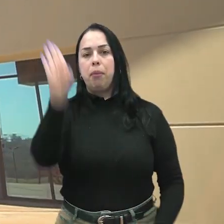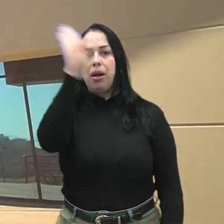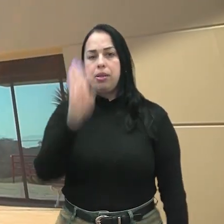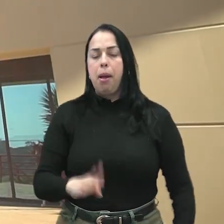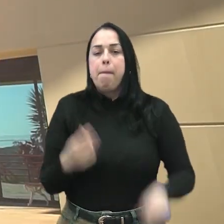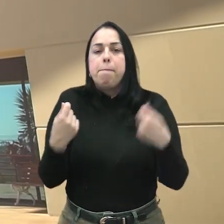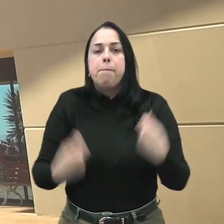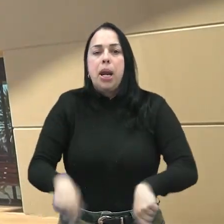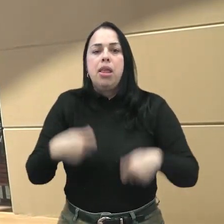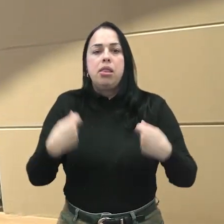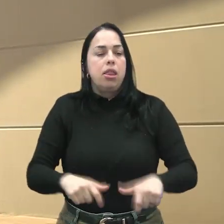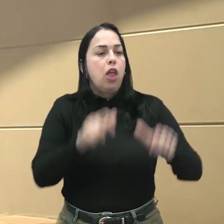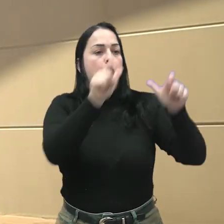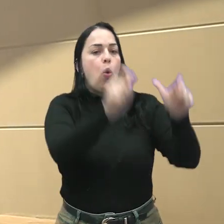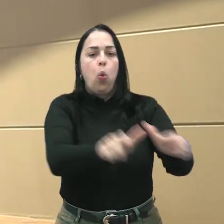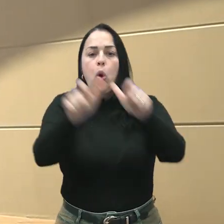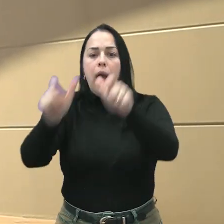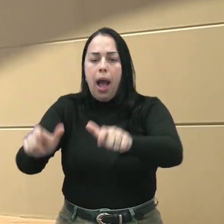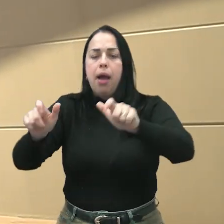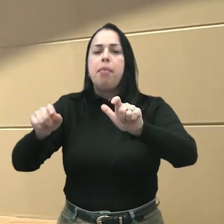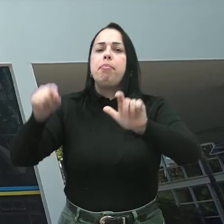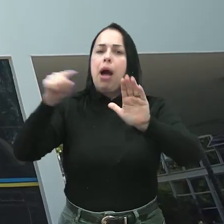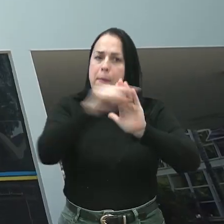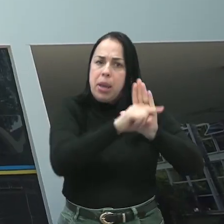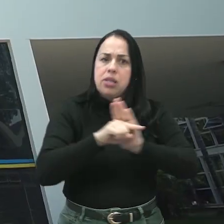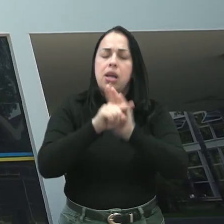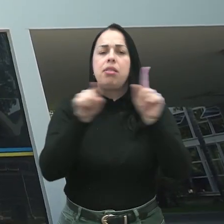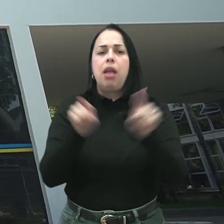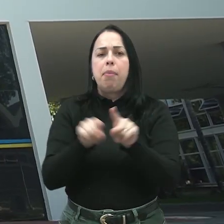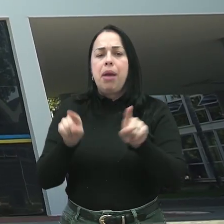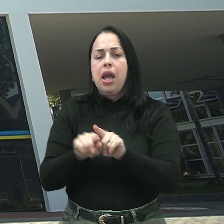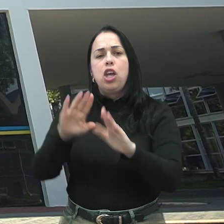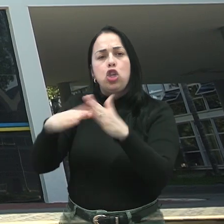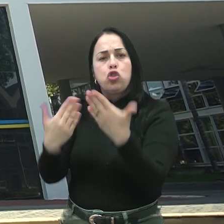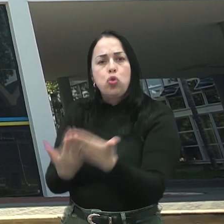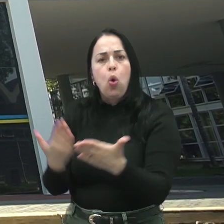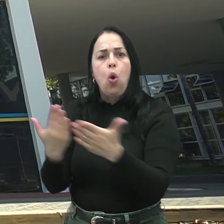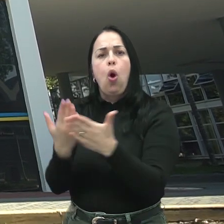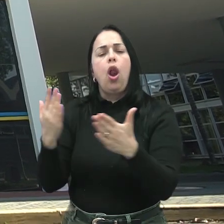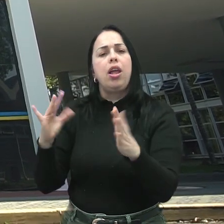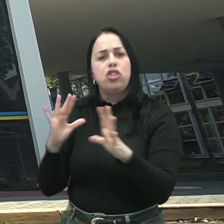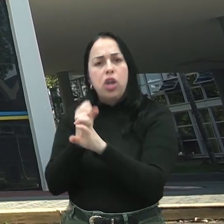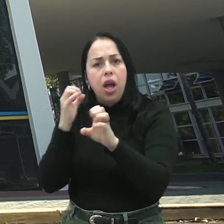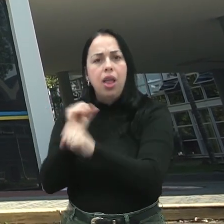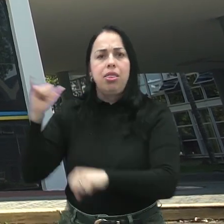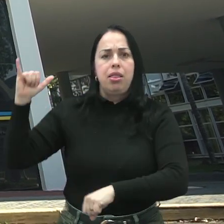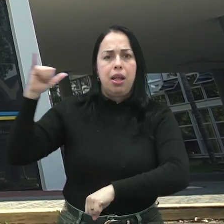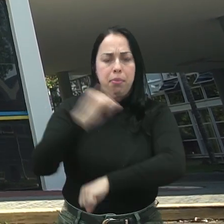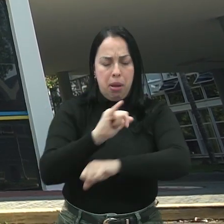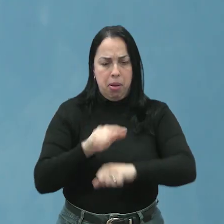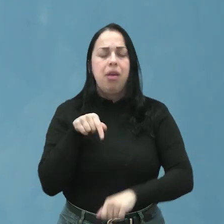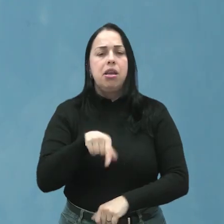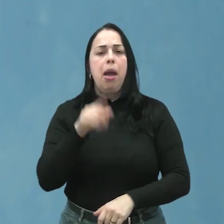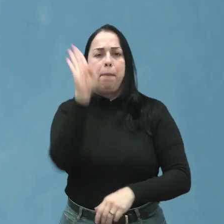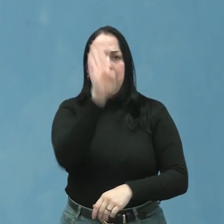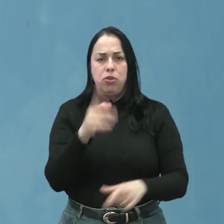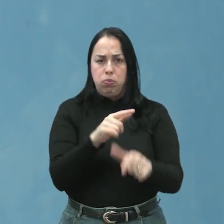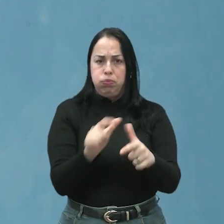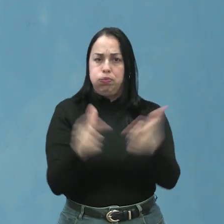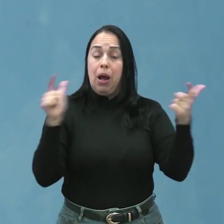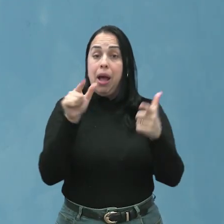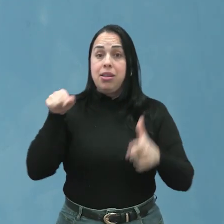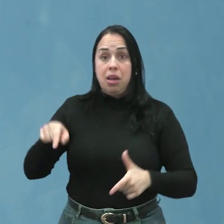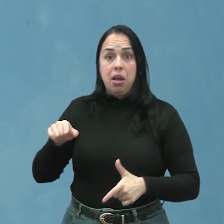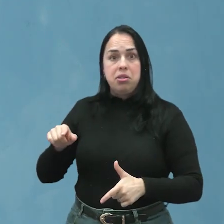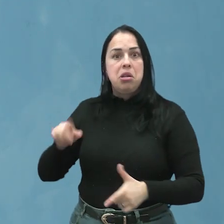Brasil precisava de centros de pesquisa e escolas de engenharia aeronáutica para crescer. Um sonho